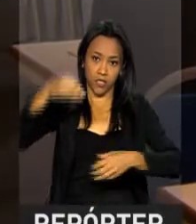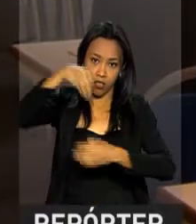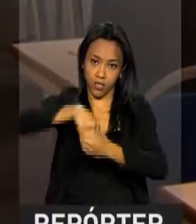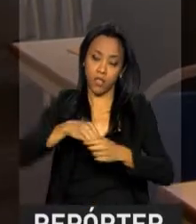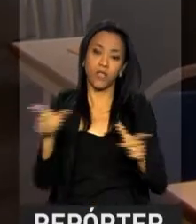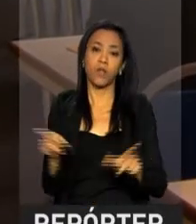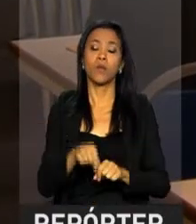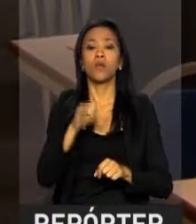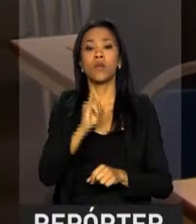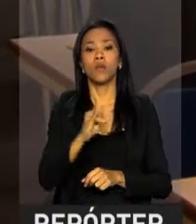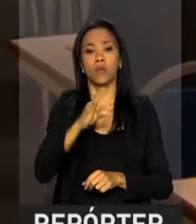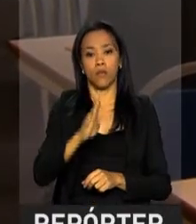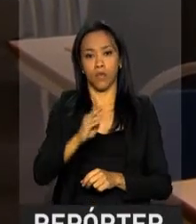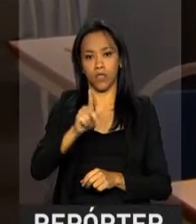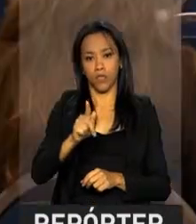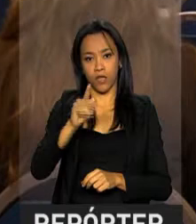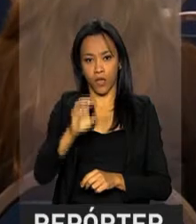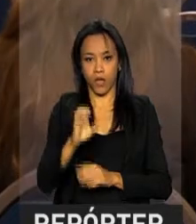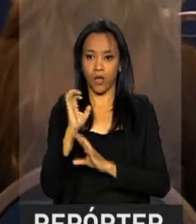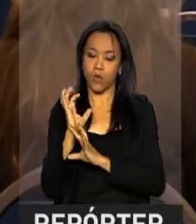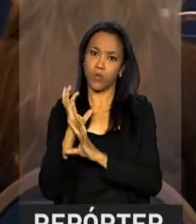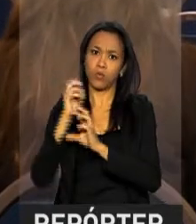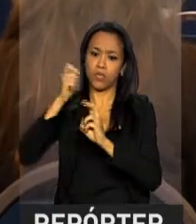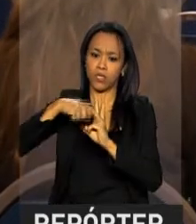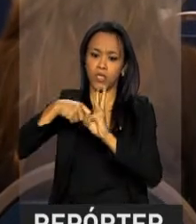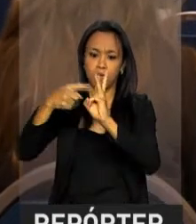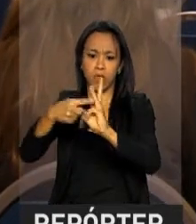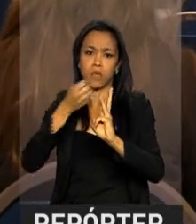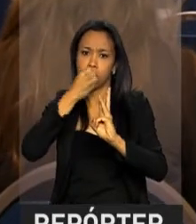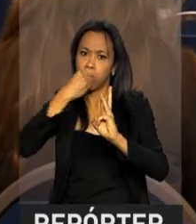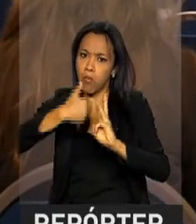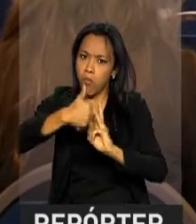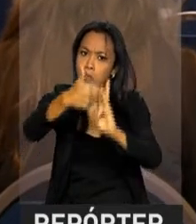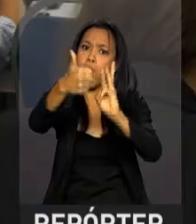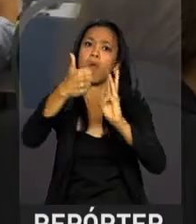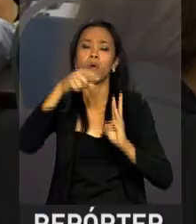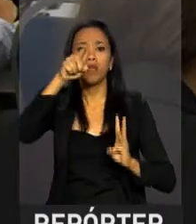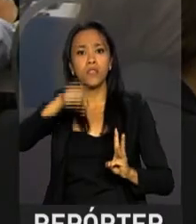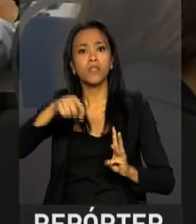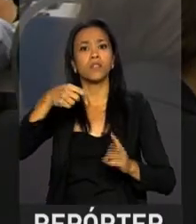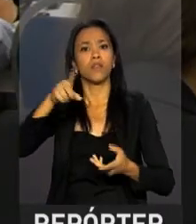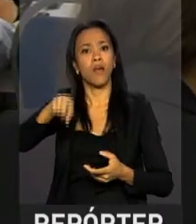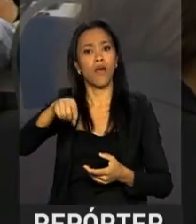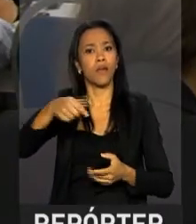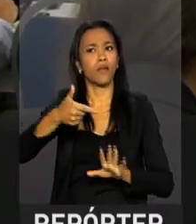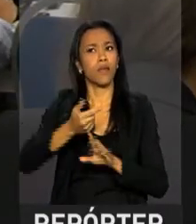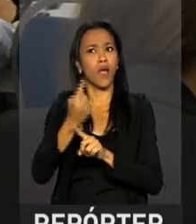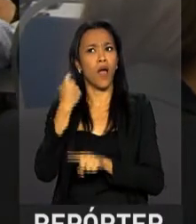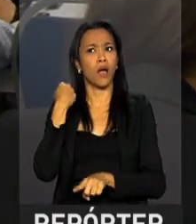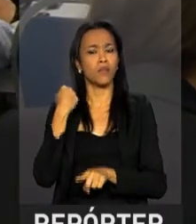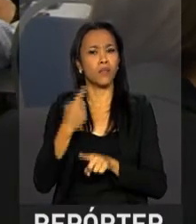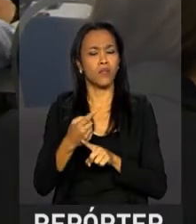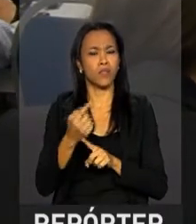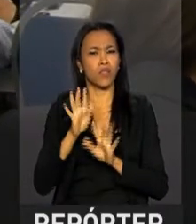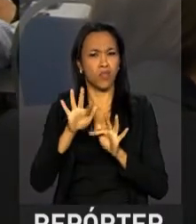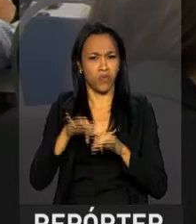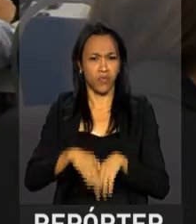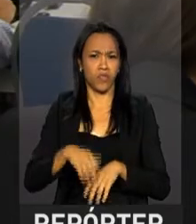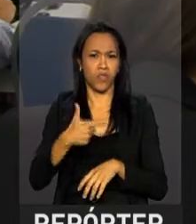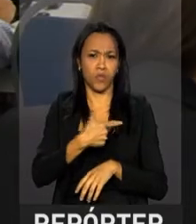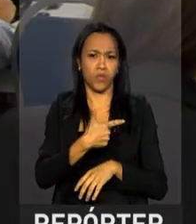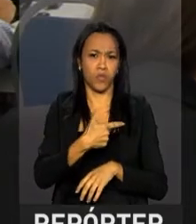acúmulo positivo nos três meses mostra um resultado mais consistente para o varejo que não era observado desde o final de